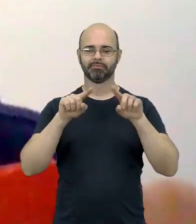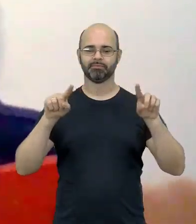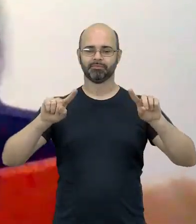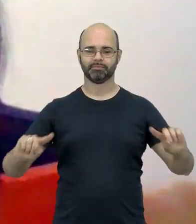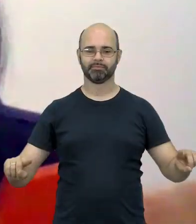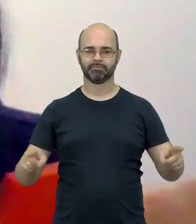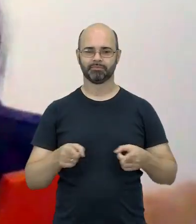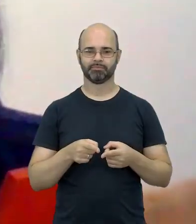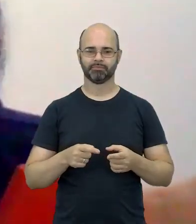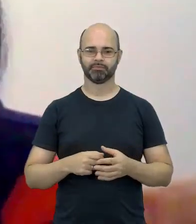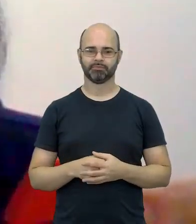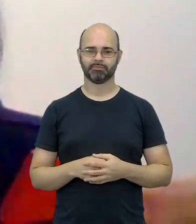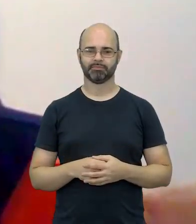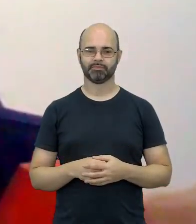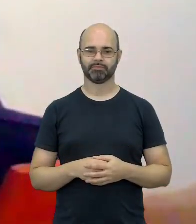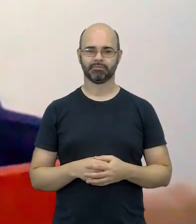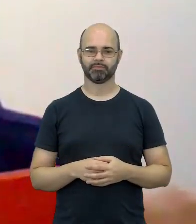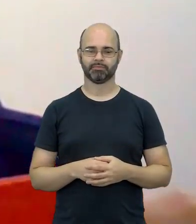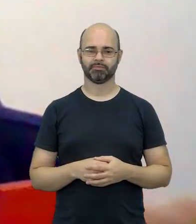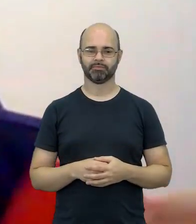trapézio, um